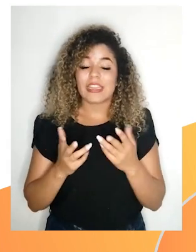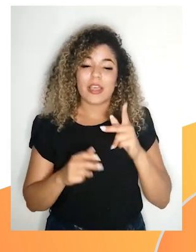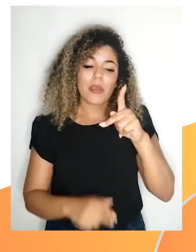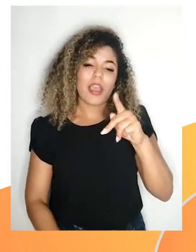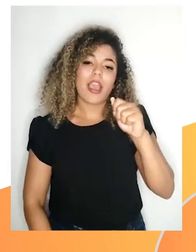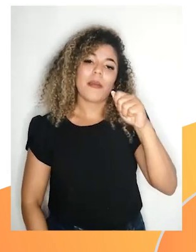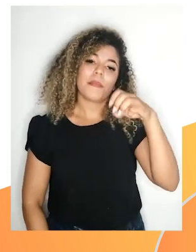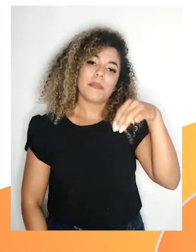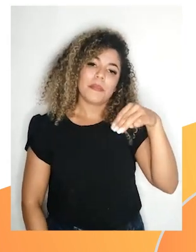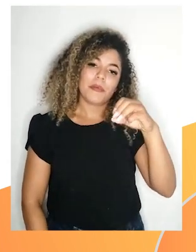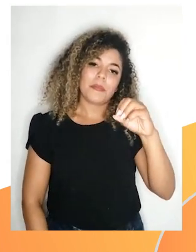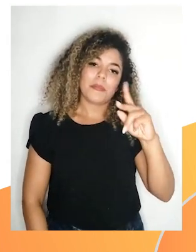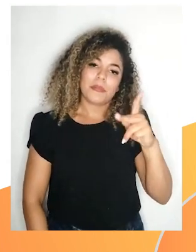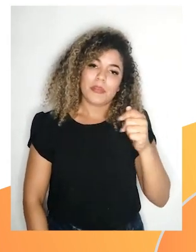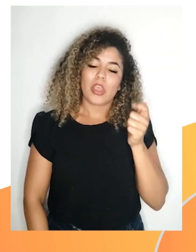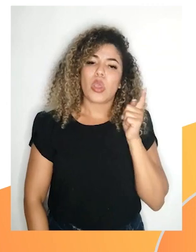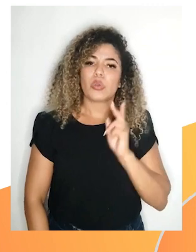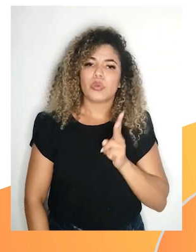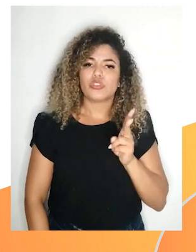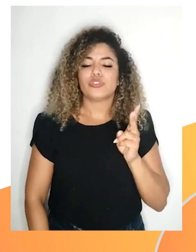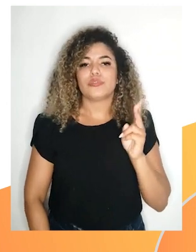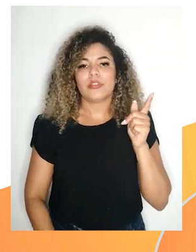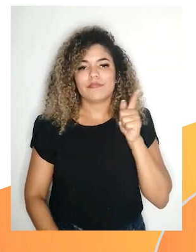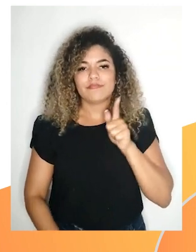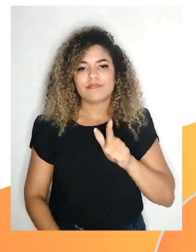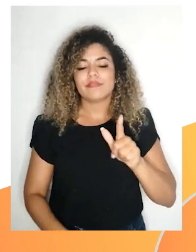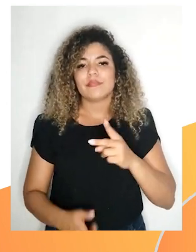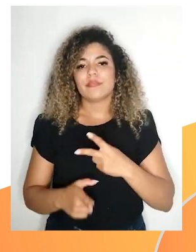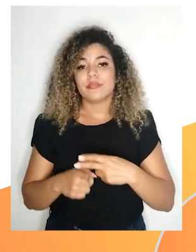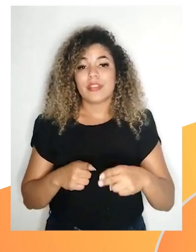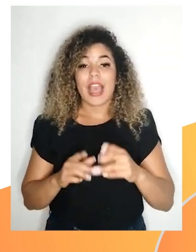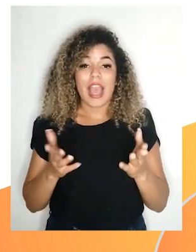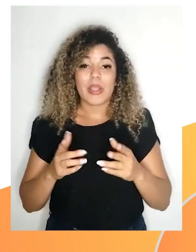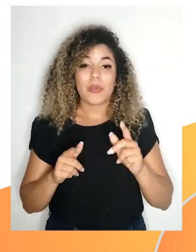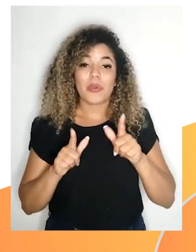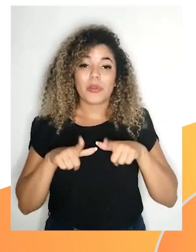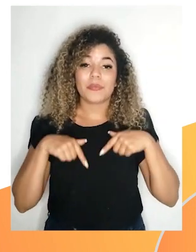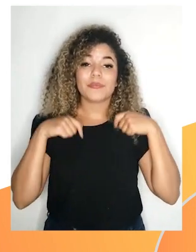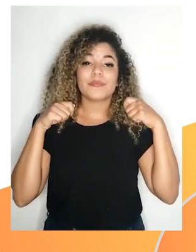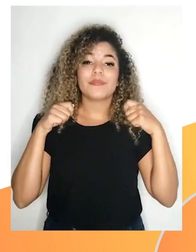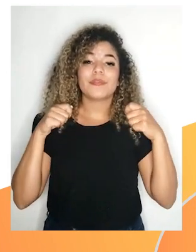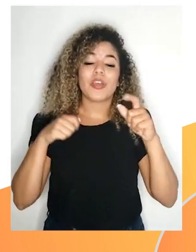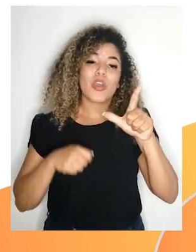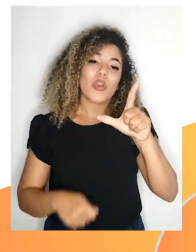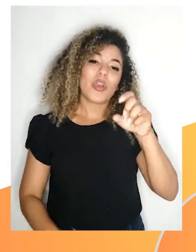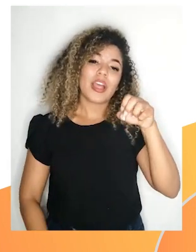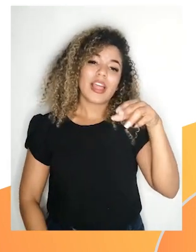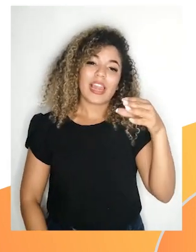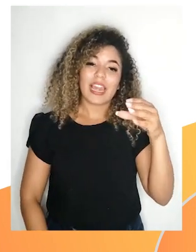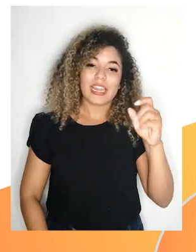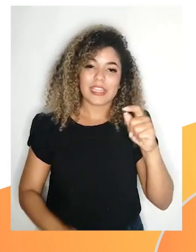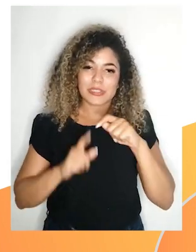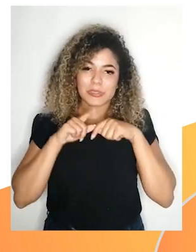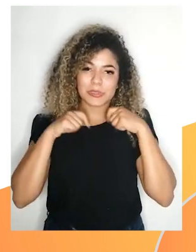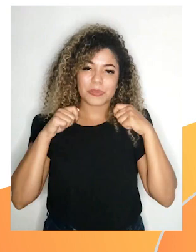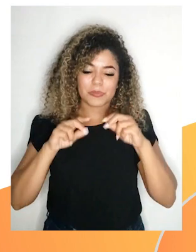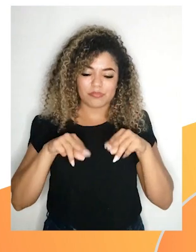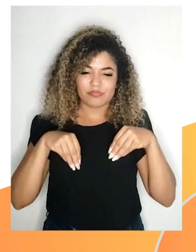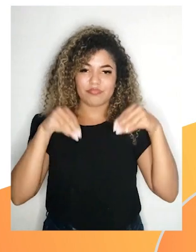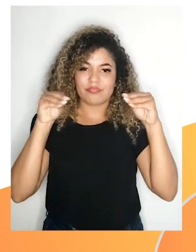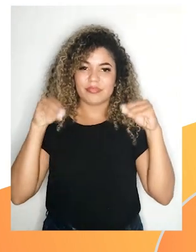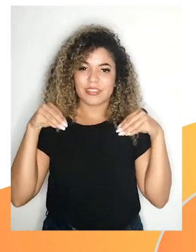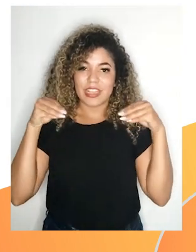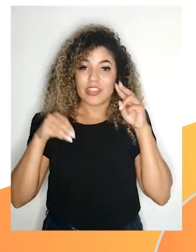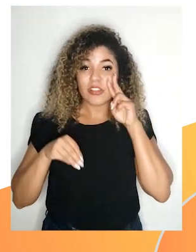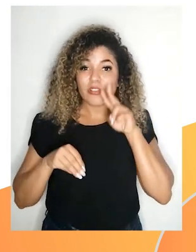pamonha ainda está ganhando. Falta a gente fazer do lenço. Então, vamos lá fazer a do lenço, né? Então,